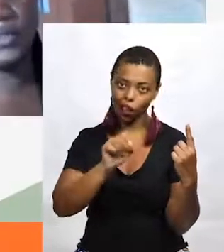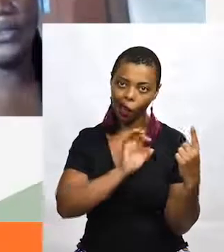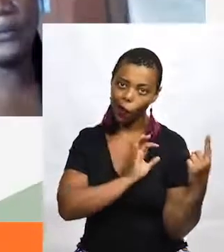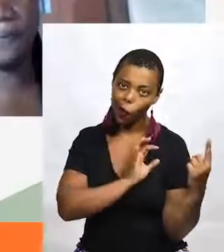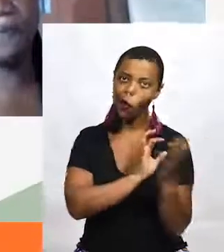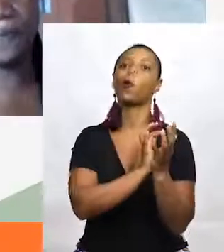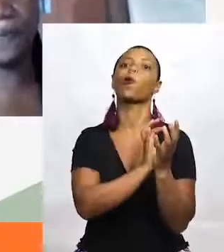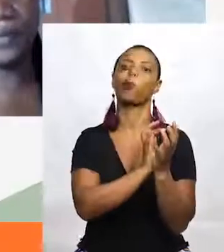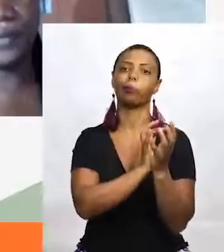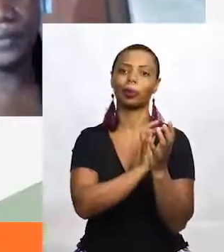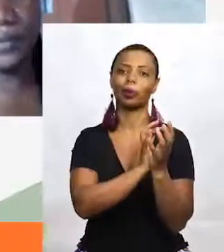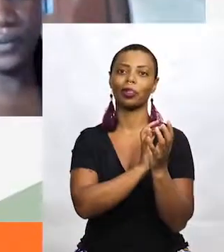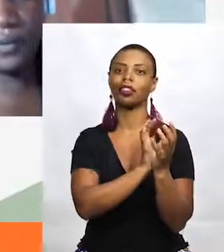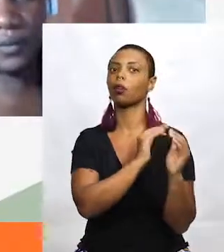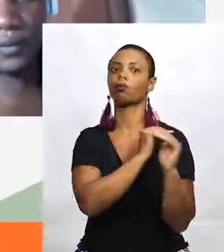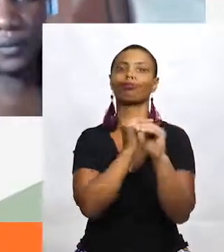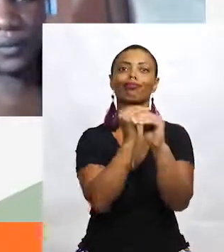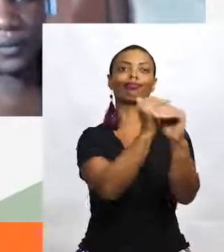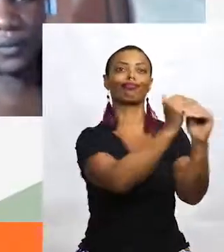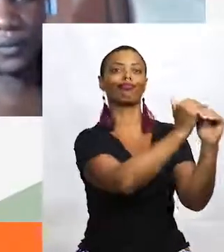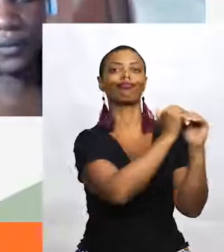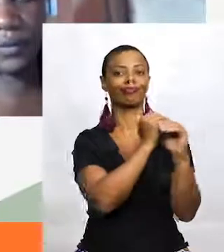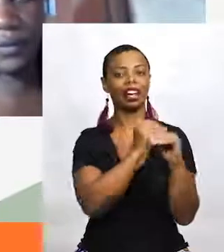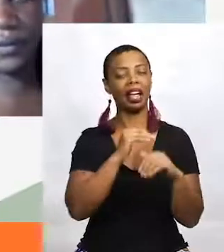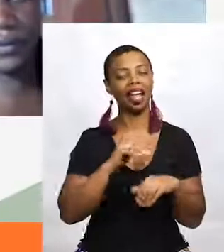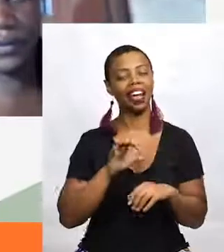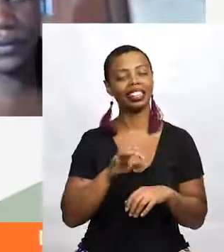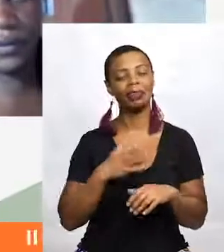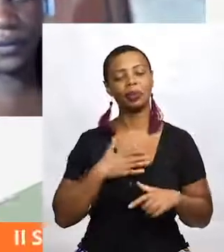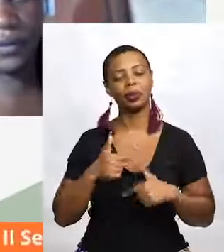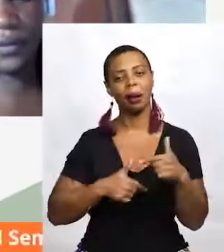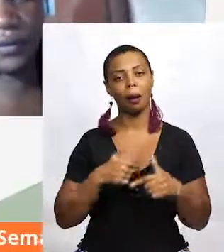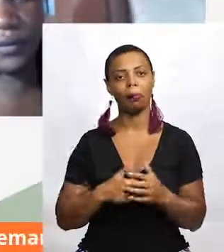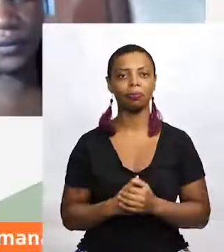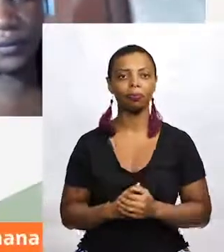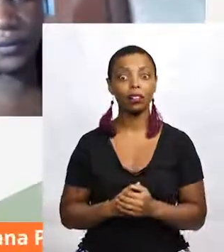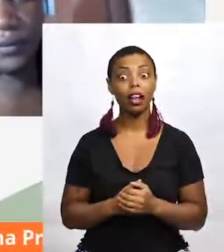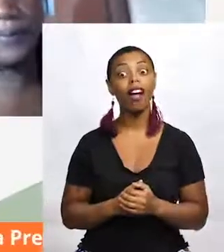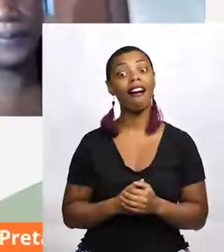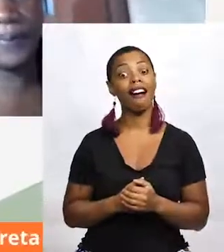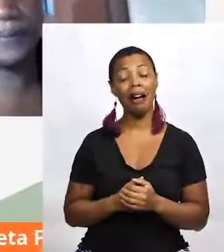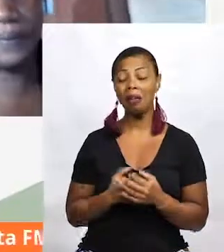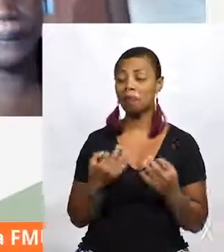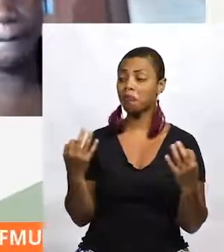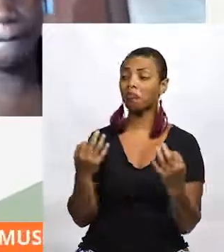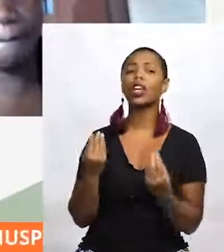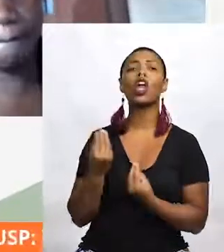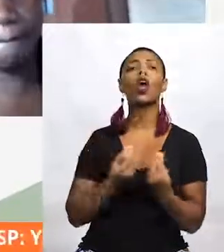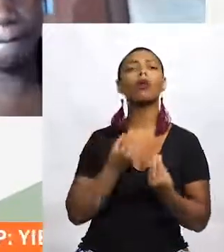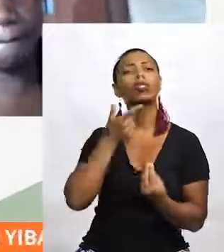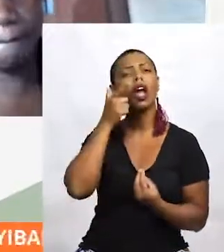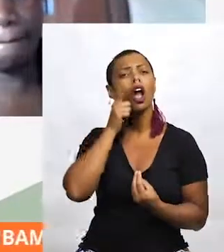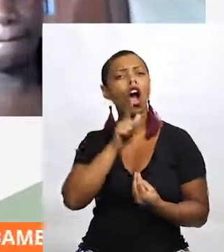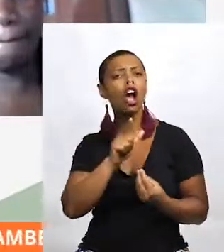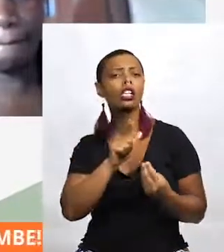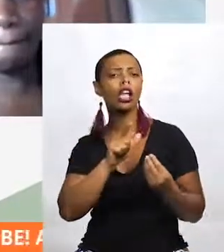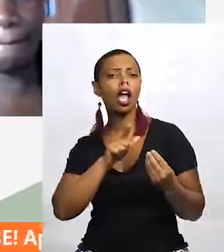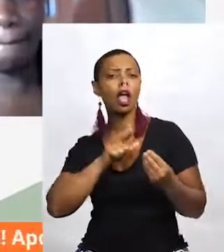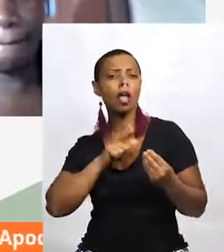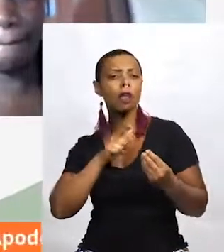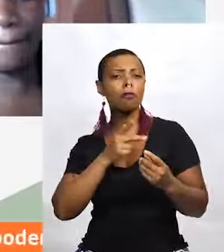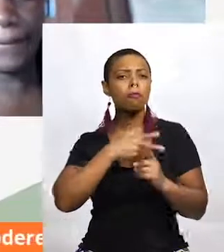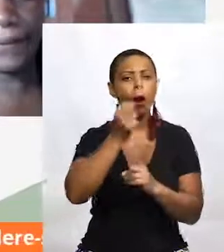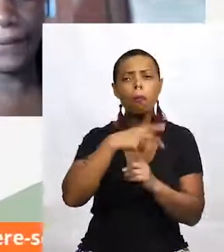que é mais perfeito. Isso. Perfeito, e assim, das suas conquistas, né, Adriana? Enquanto cientista, o que foi